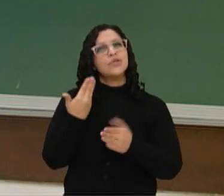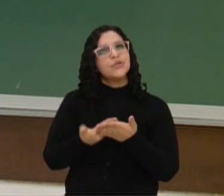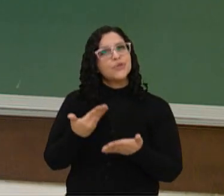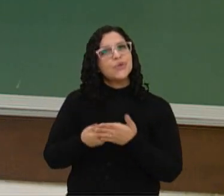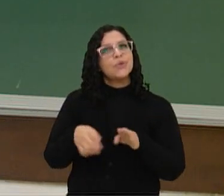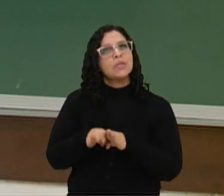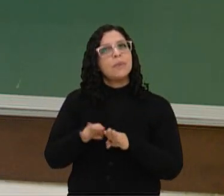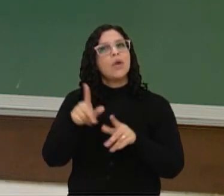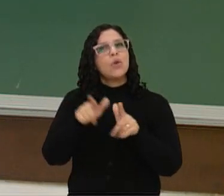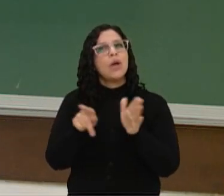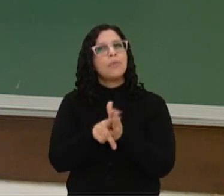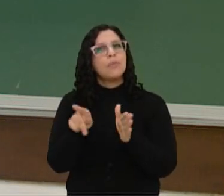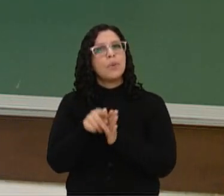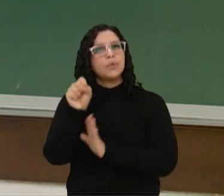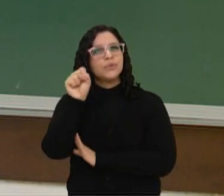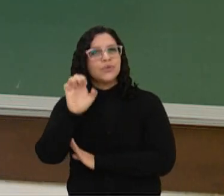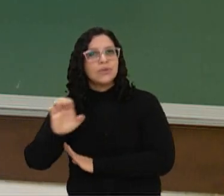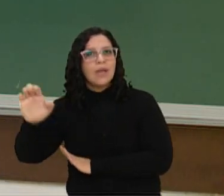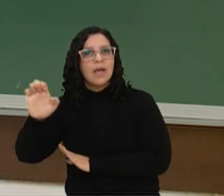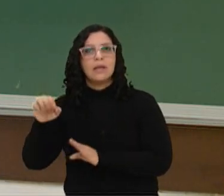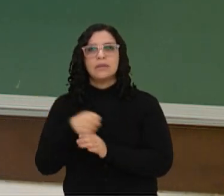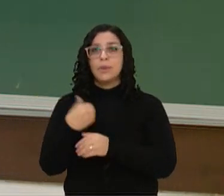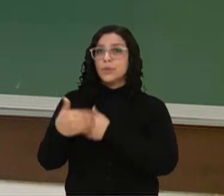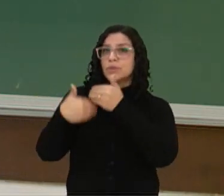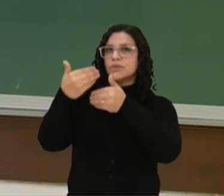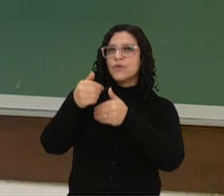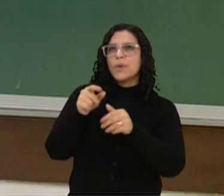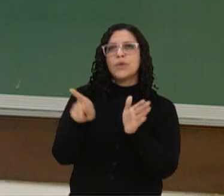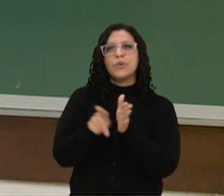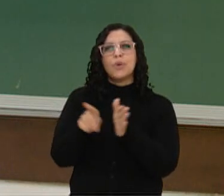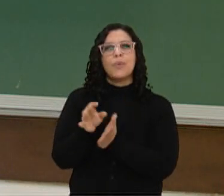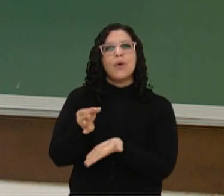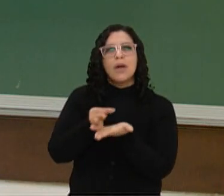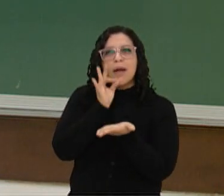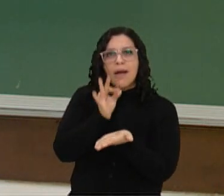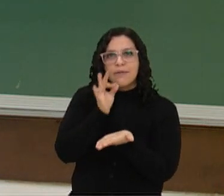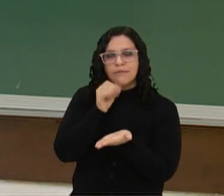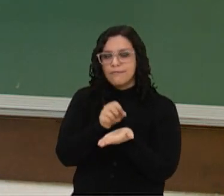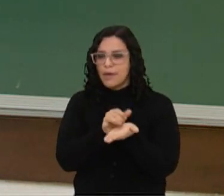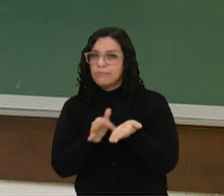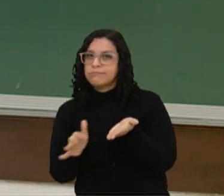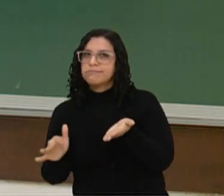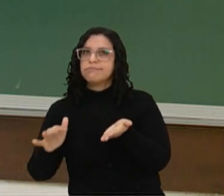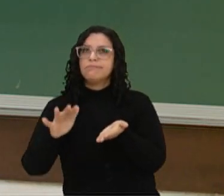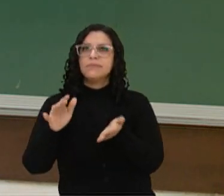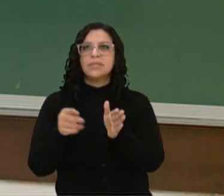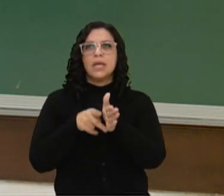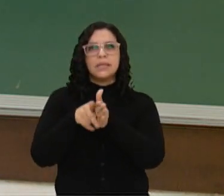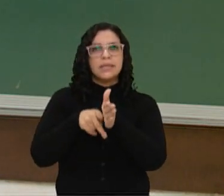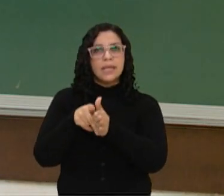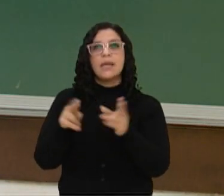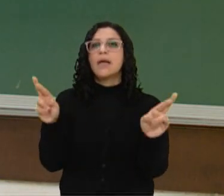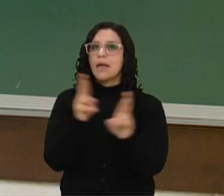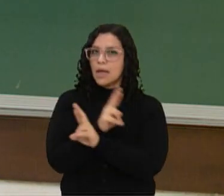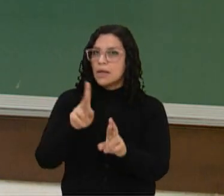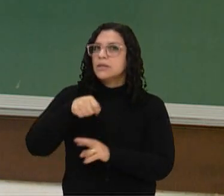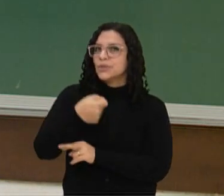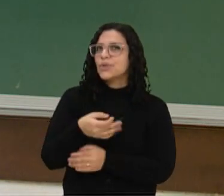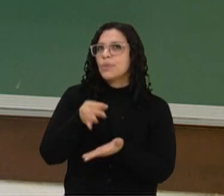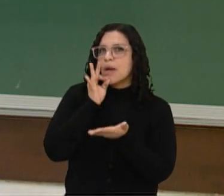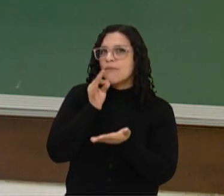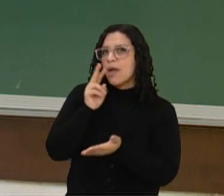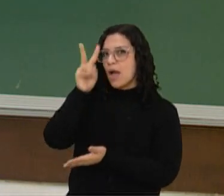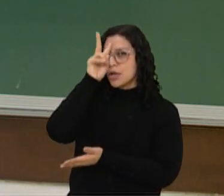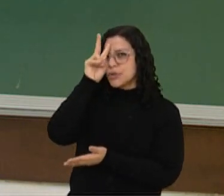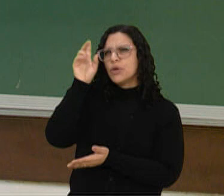de ocupação do Sudeste, do desenvolvimento das lavouras de café. As ferrovias no Brasil estão muito relacionadas com essa questão